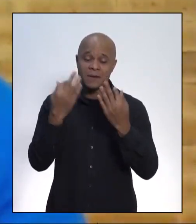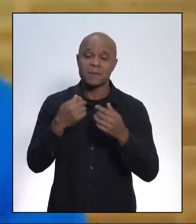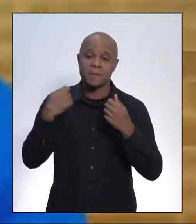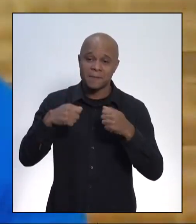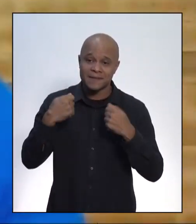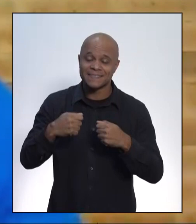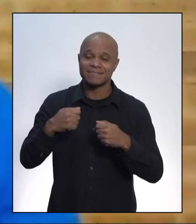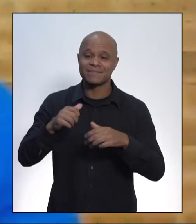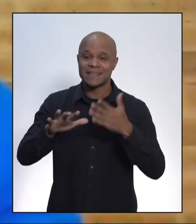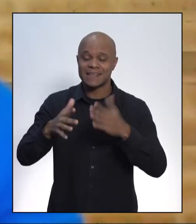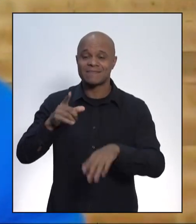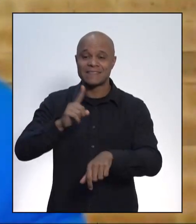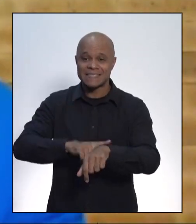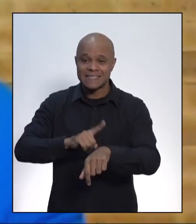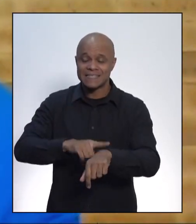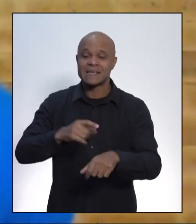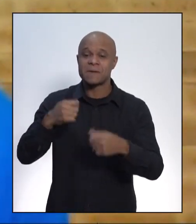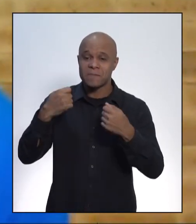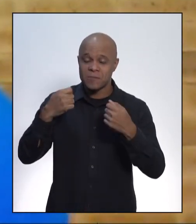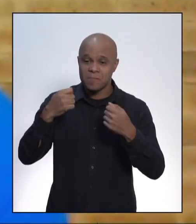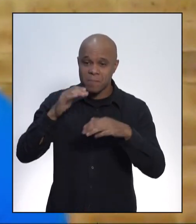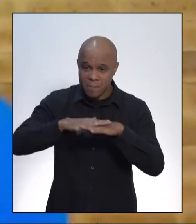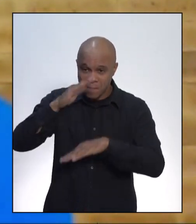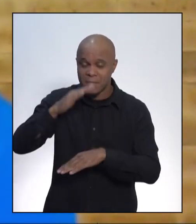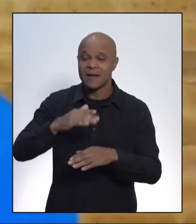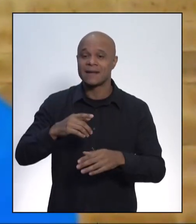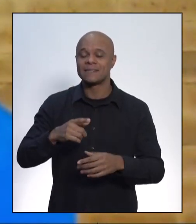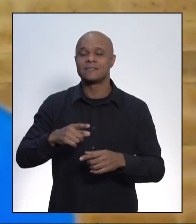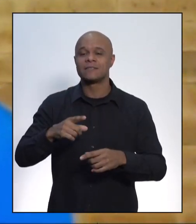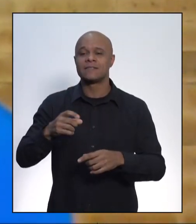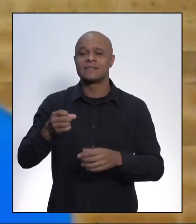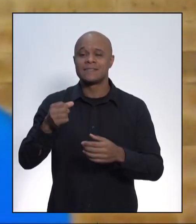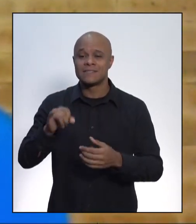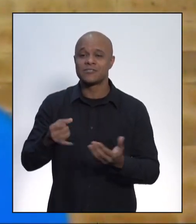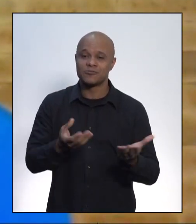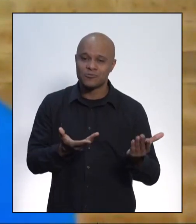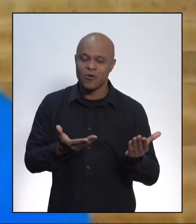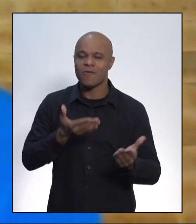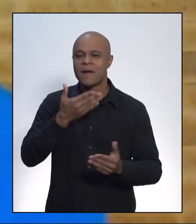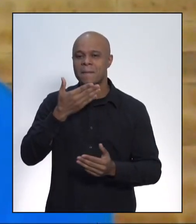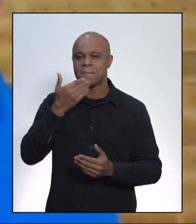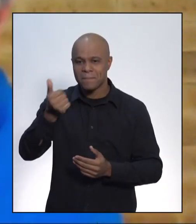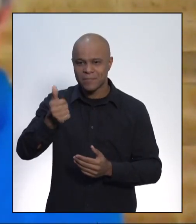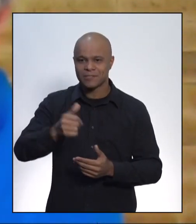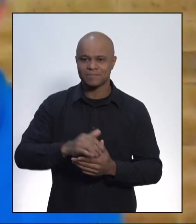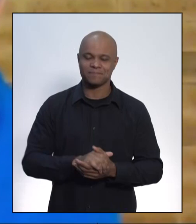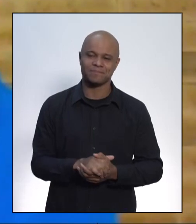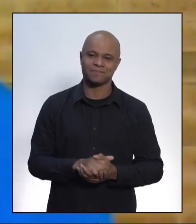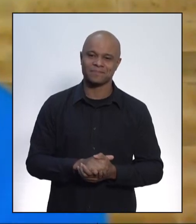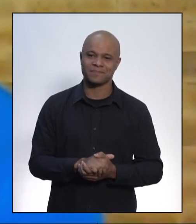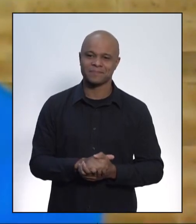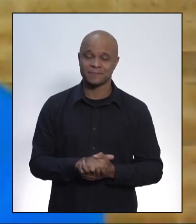acho que agora é o momento de vocês arriscarem, tá bom? A Nayara pergunta...